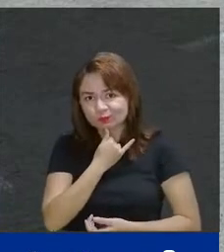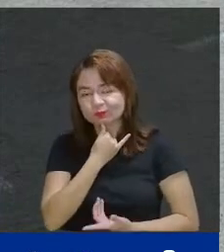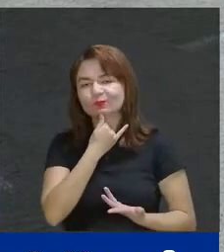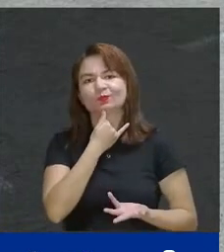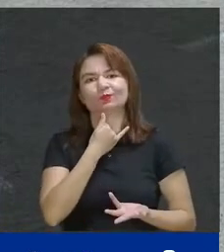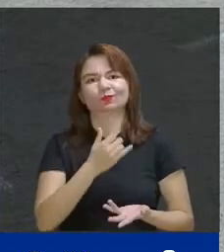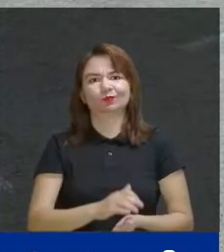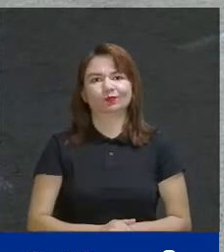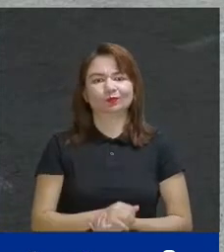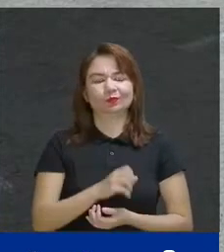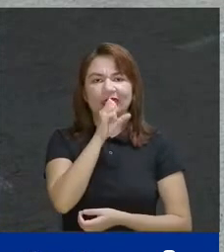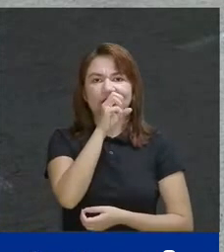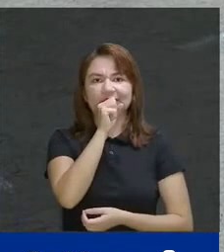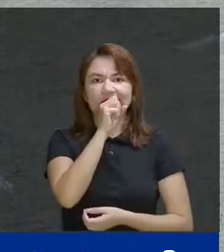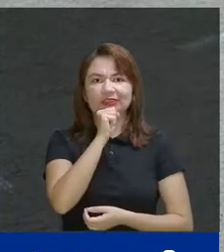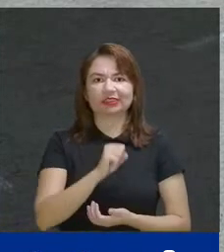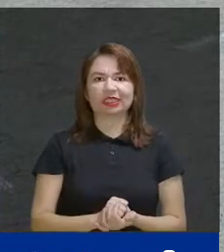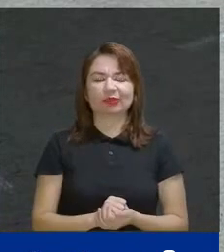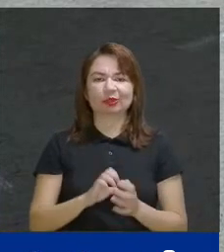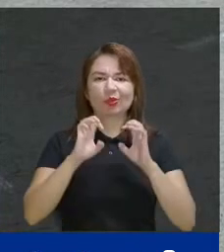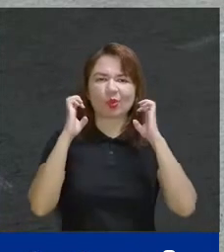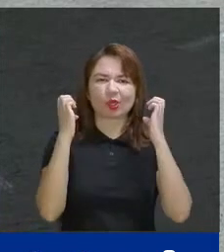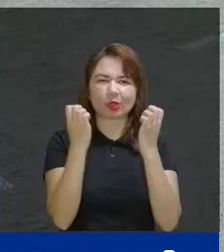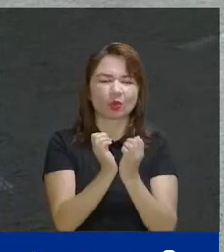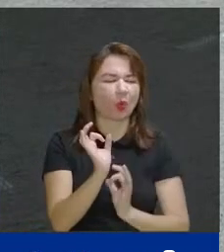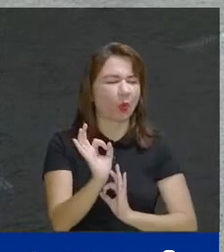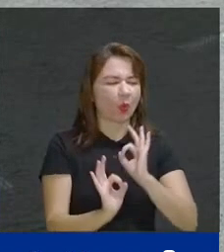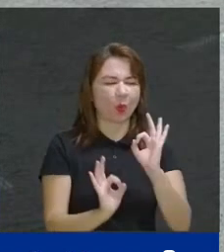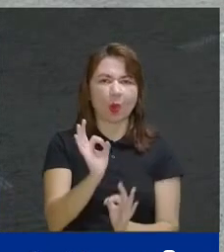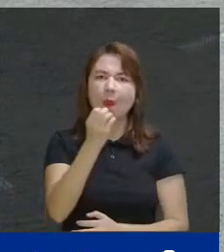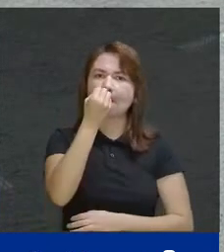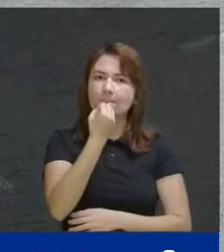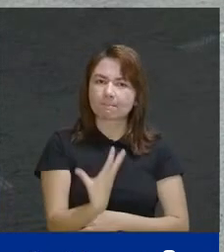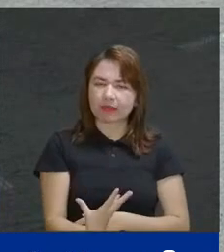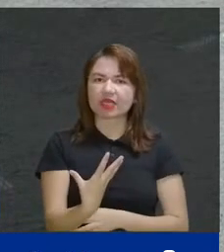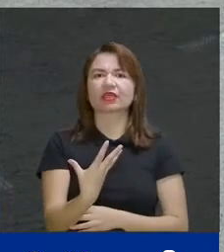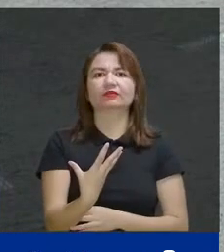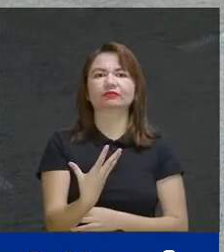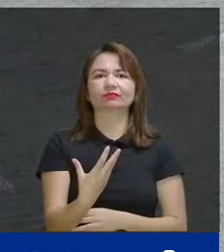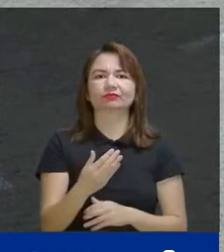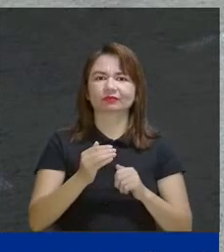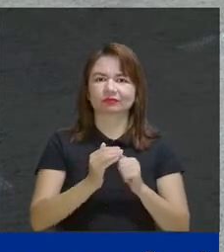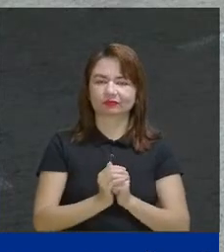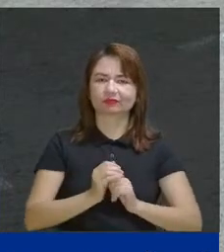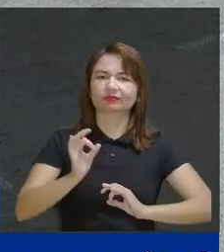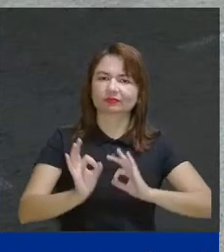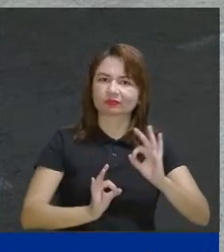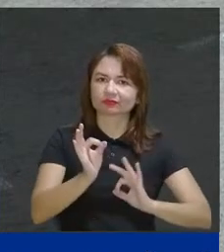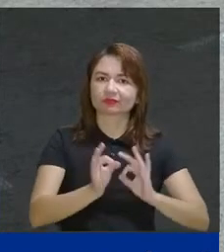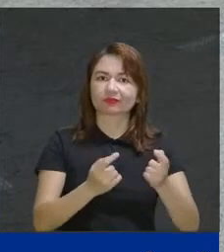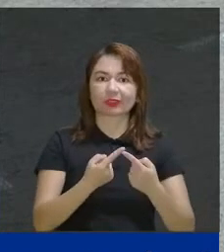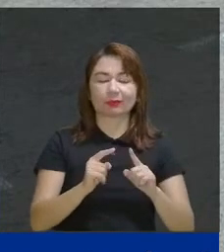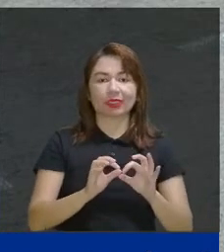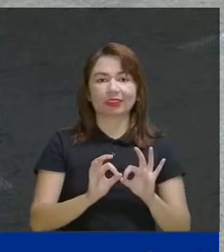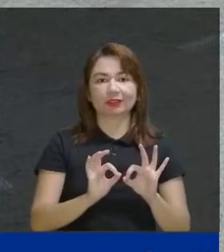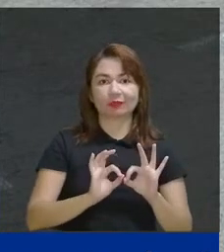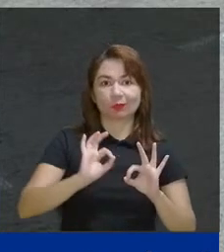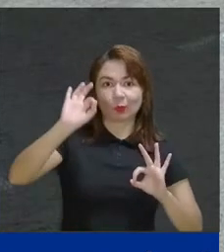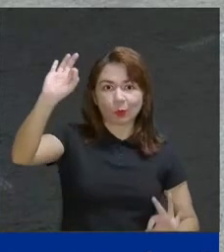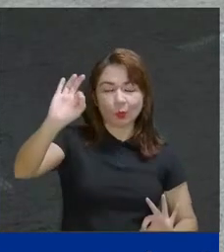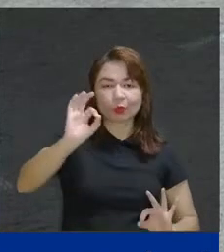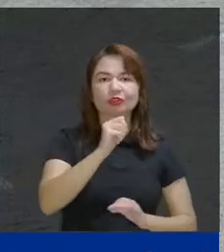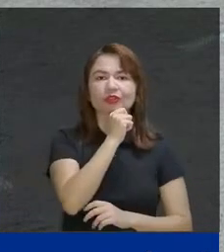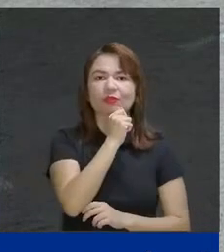lá no encontro tão bem organizado pela EGE, mas eu estava fora de Macapá, porque eu